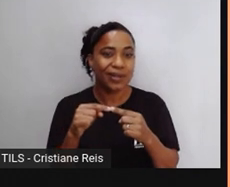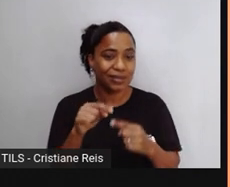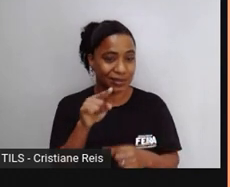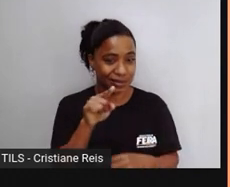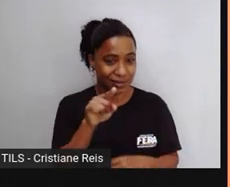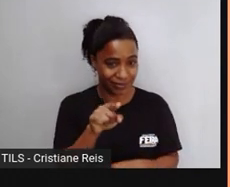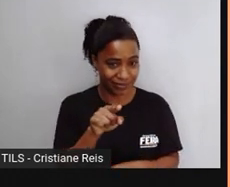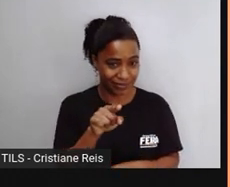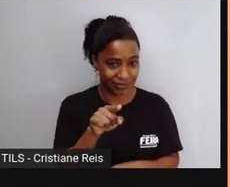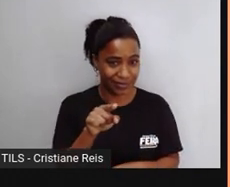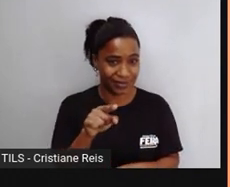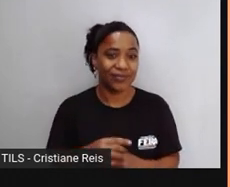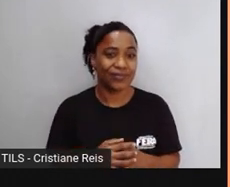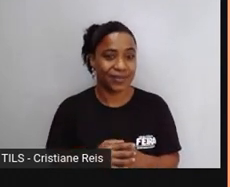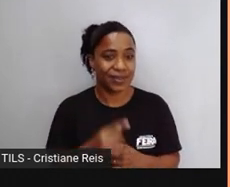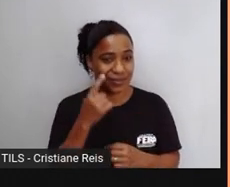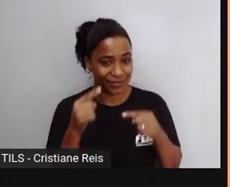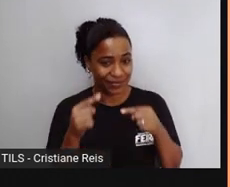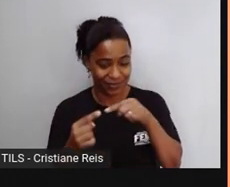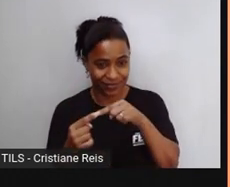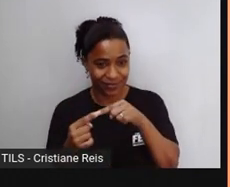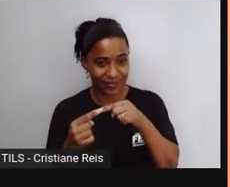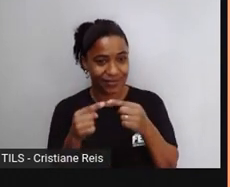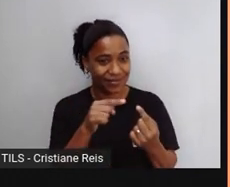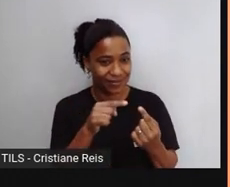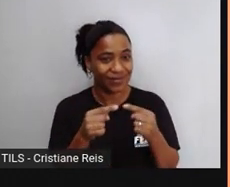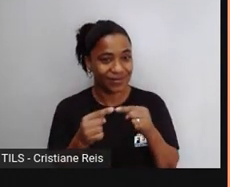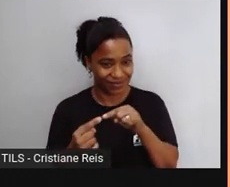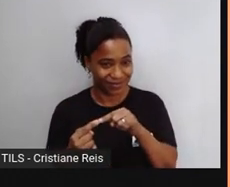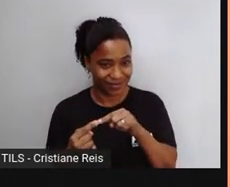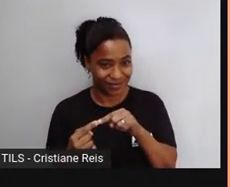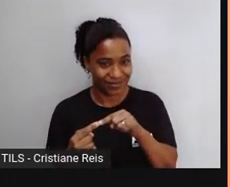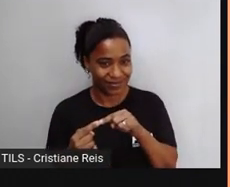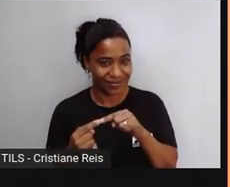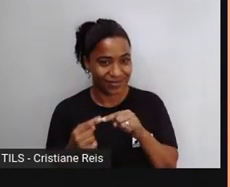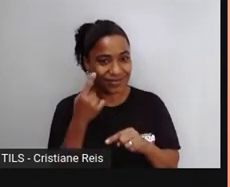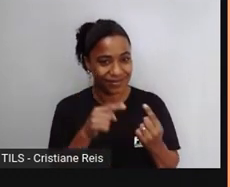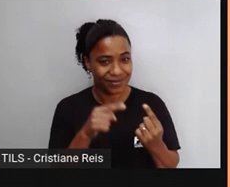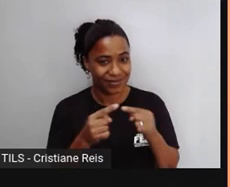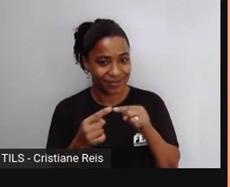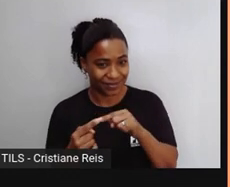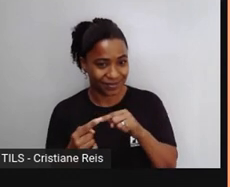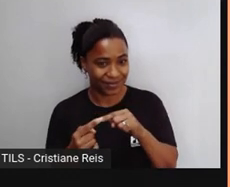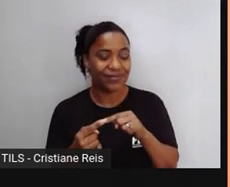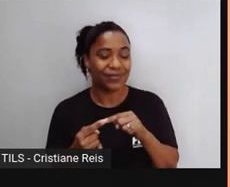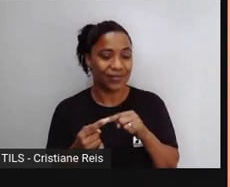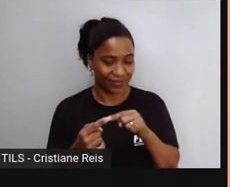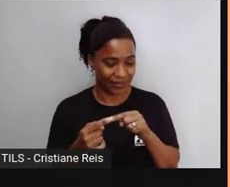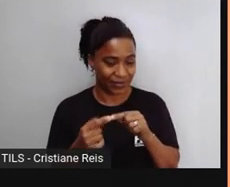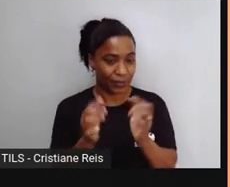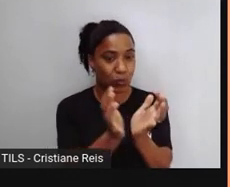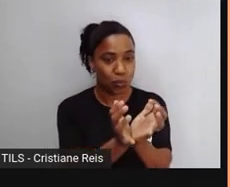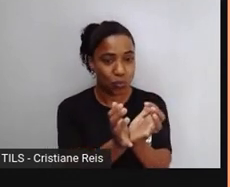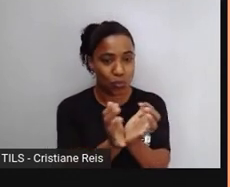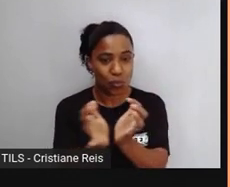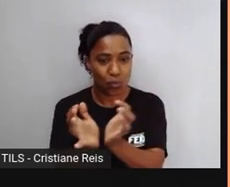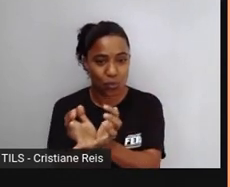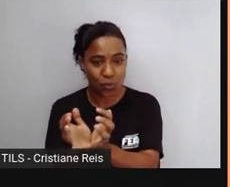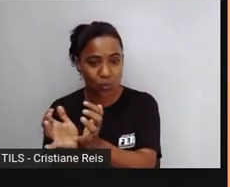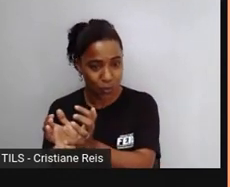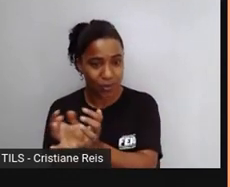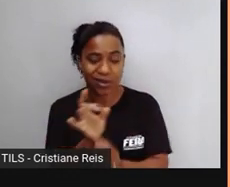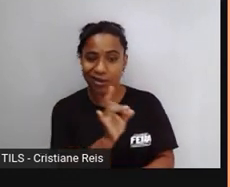are, he, she, it, is, we, and they, are. I